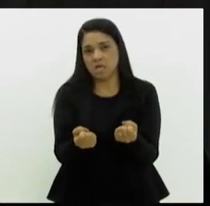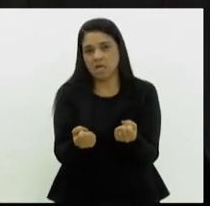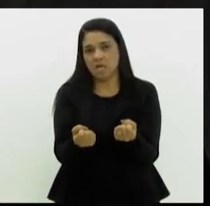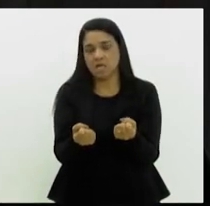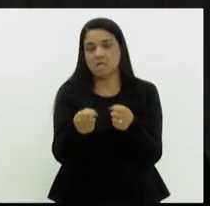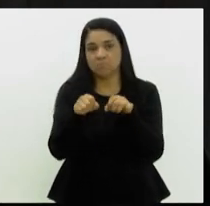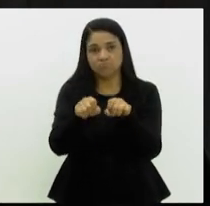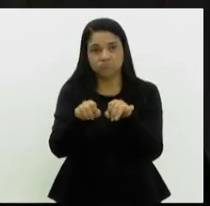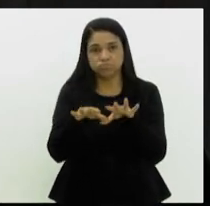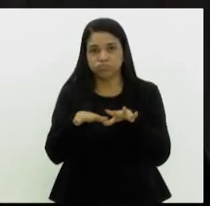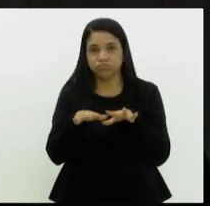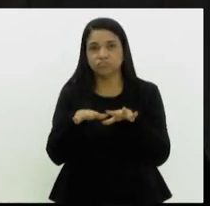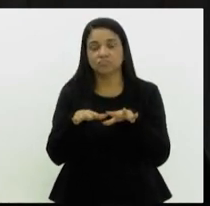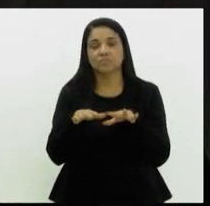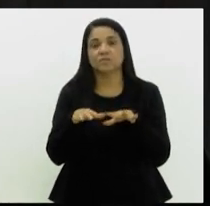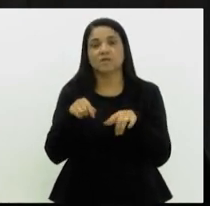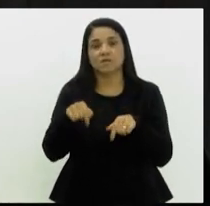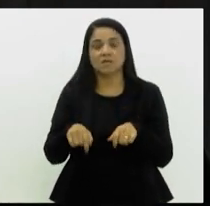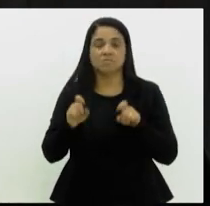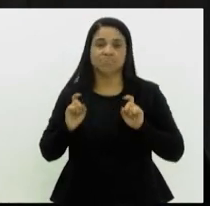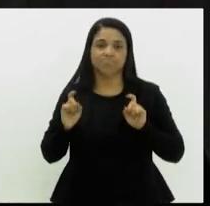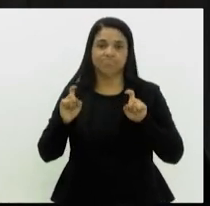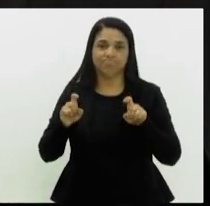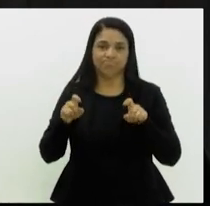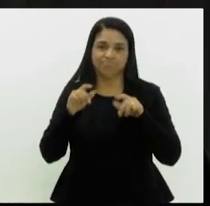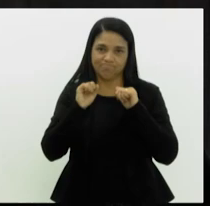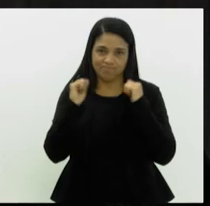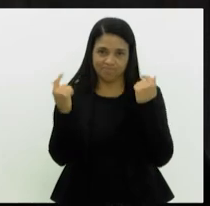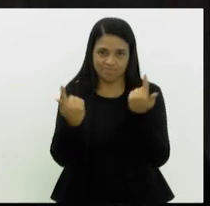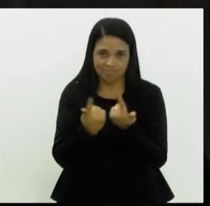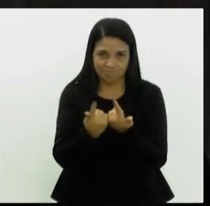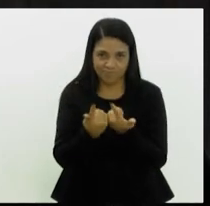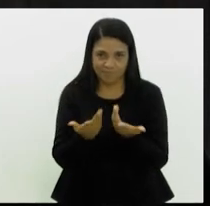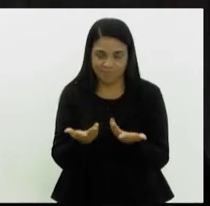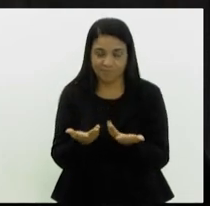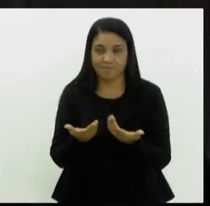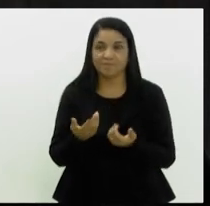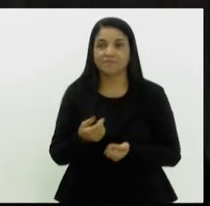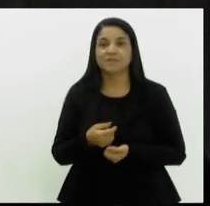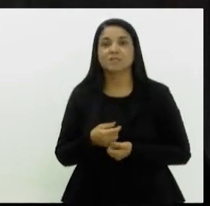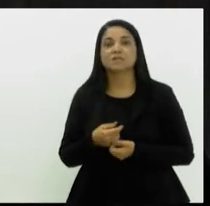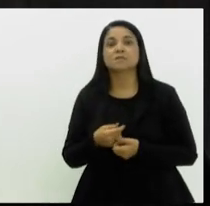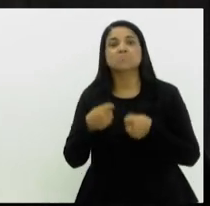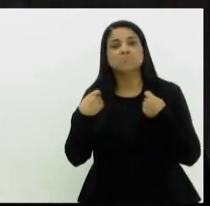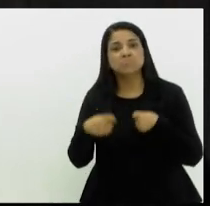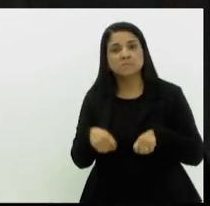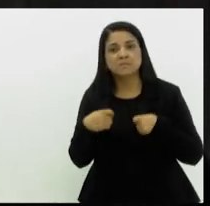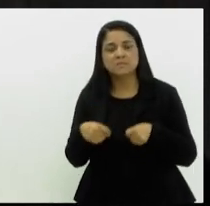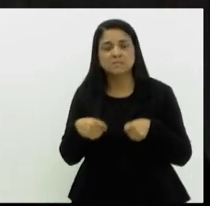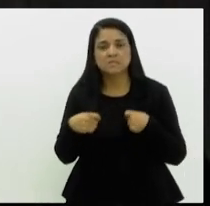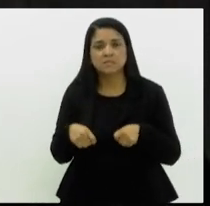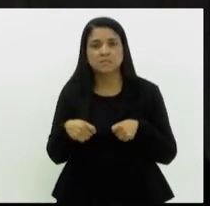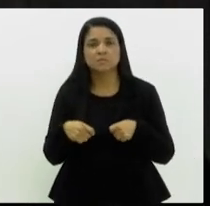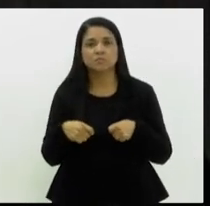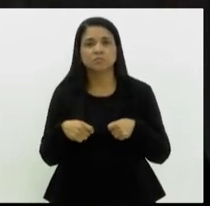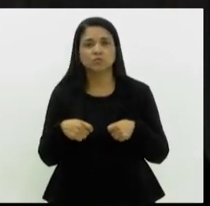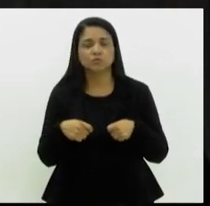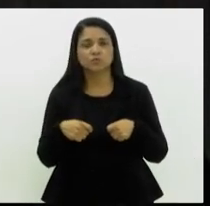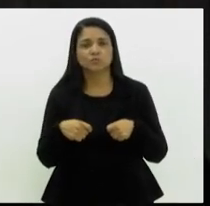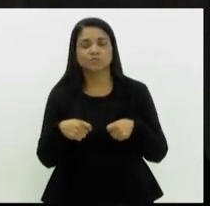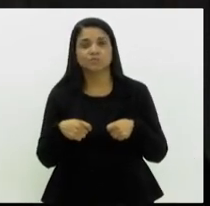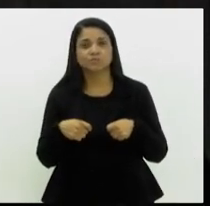desse lugar especial aqui no Rio de Janeiro. É necessário que que colocamos como